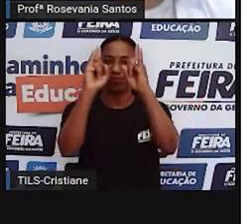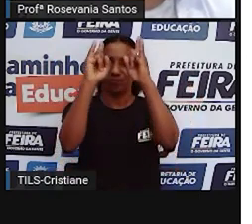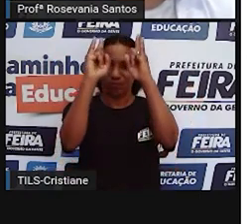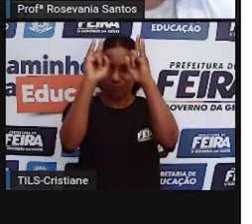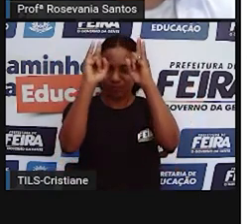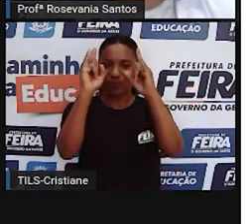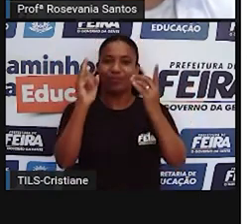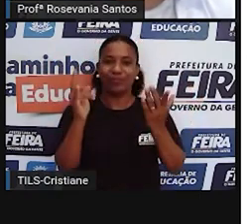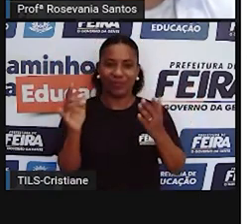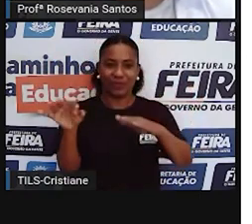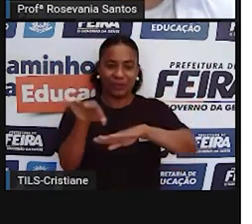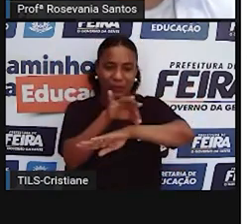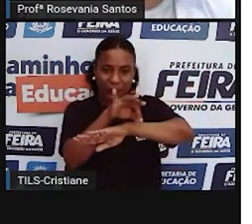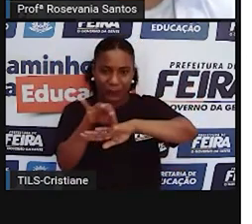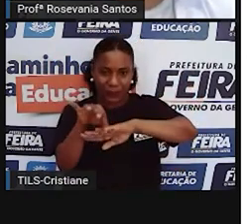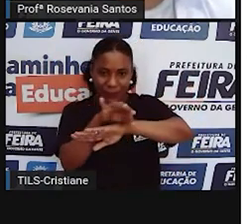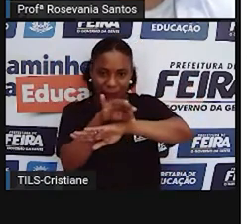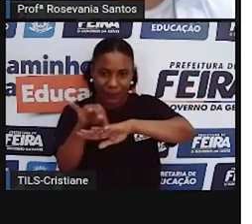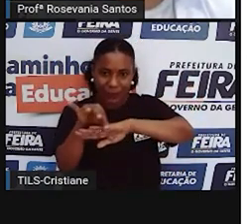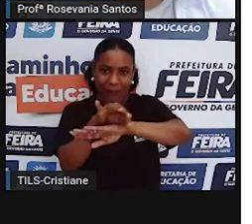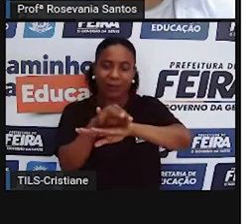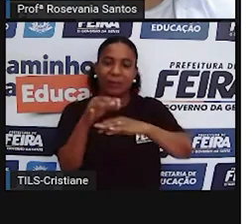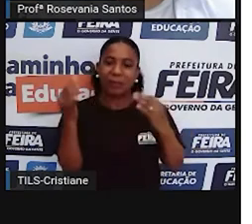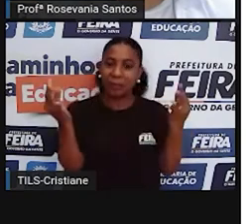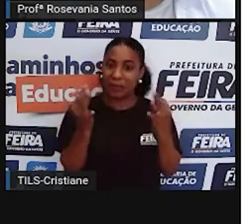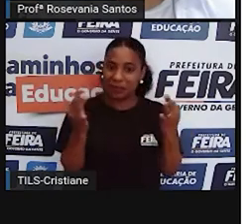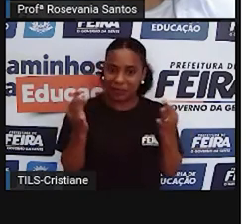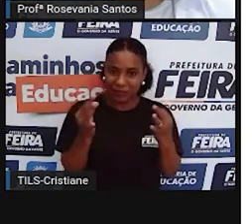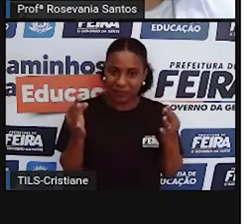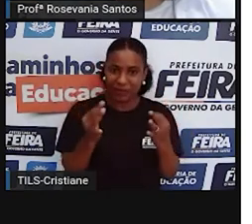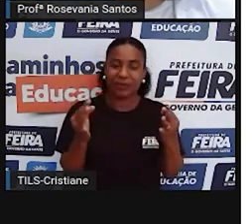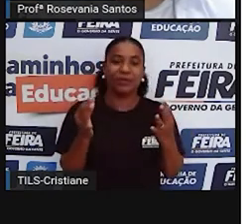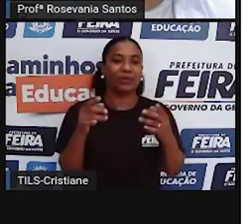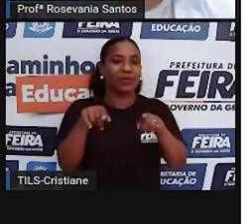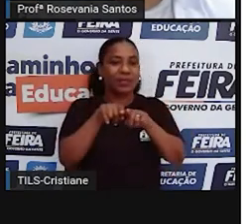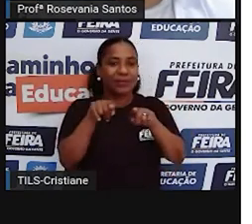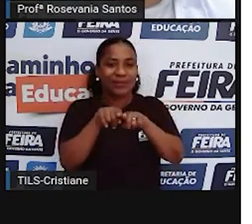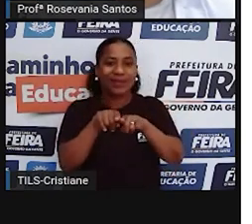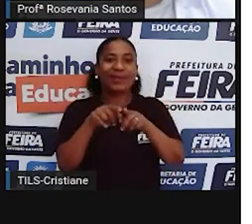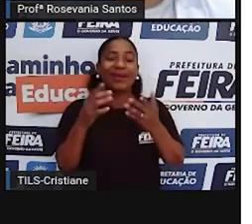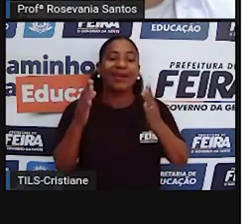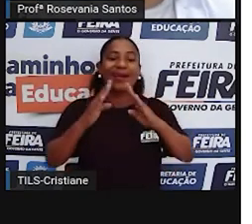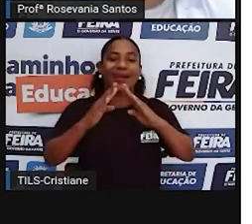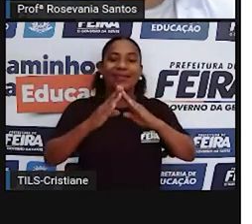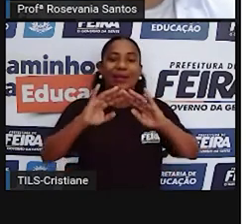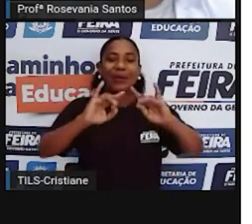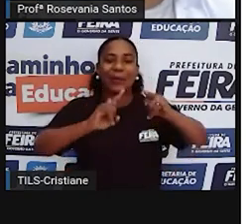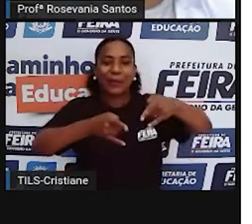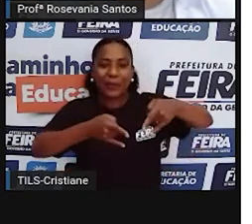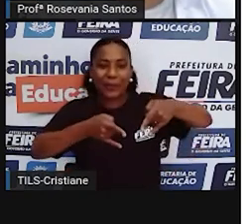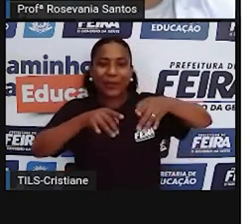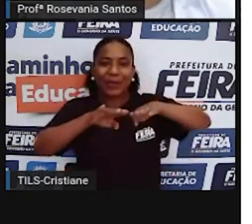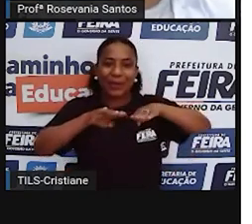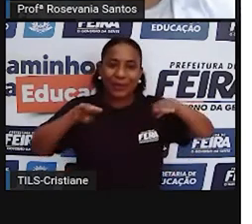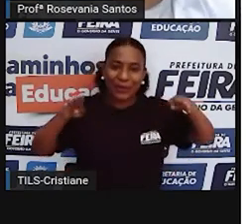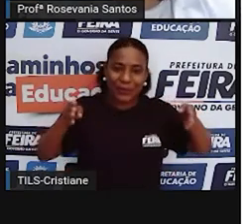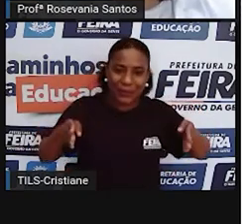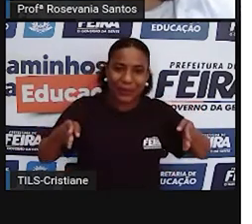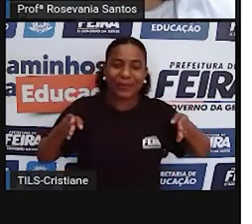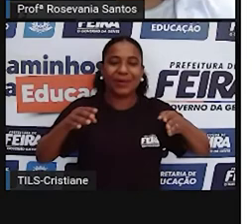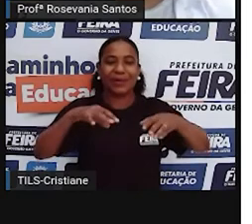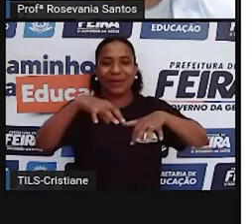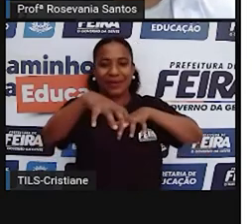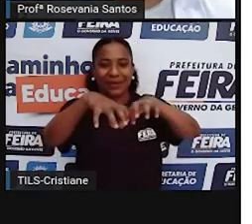da escala, né, o cuidado da disposição, a questão de botar os móveis, né, para a gente ver isso aí, que